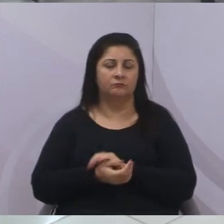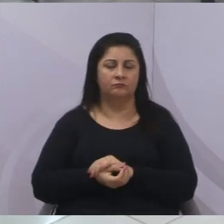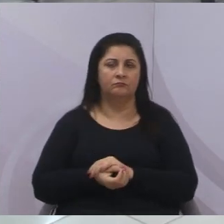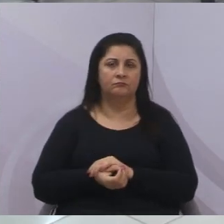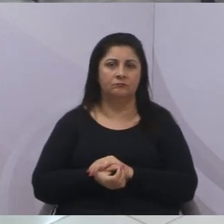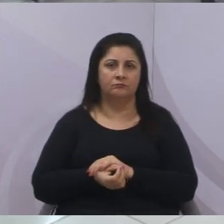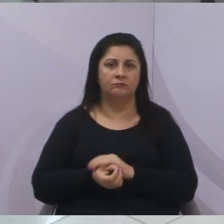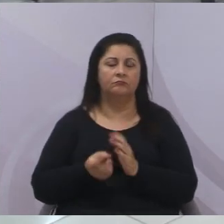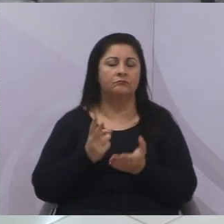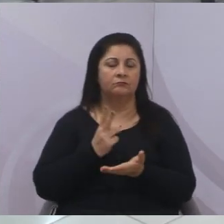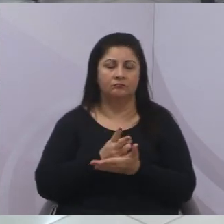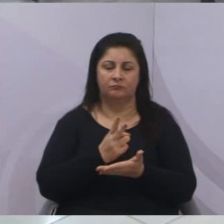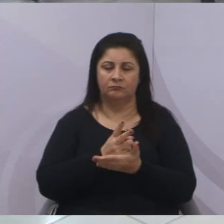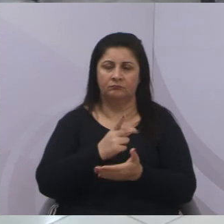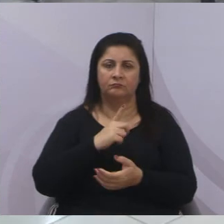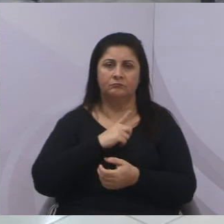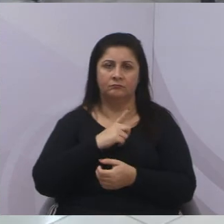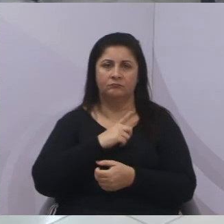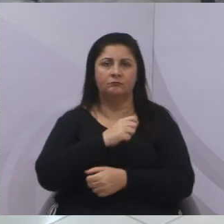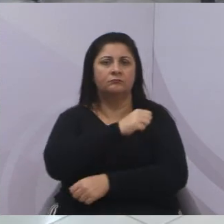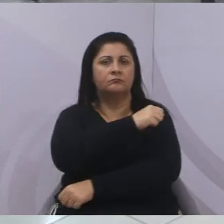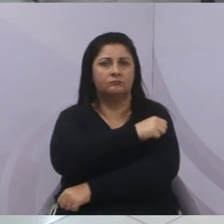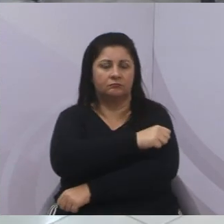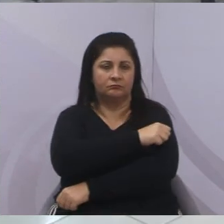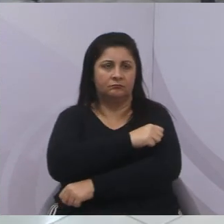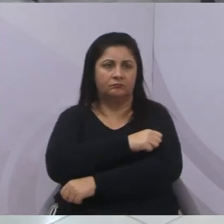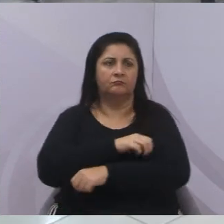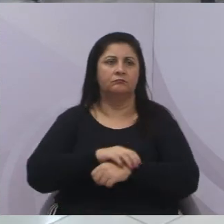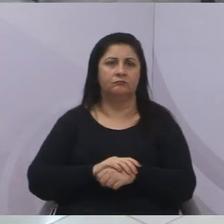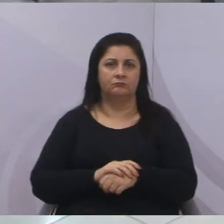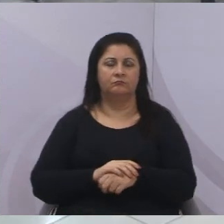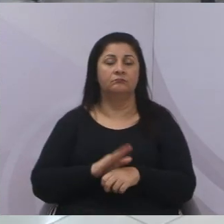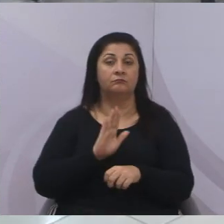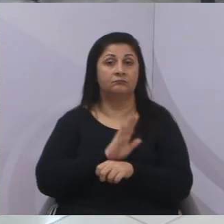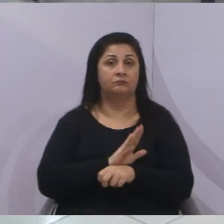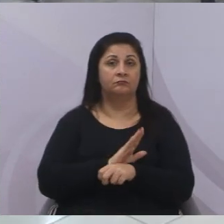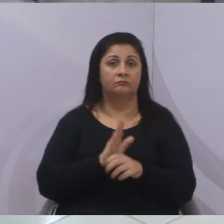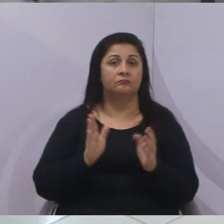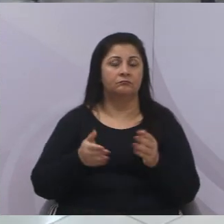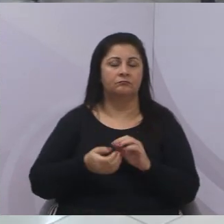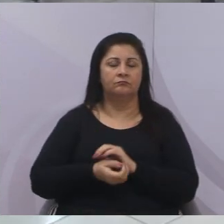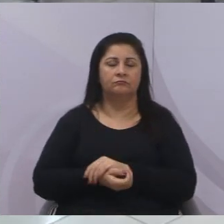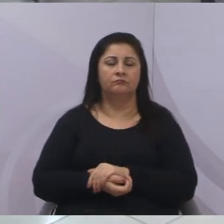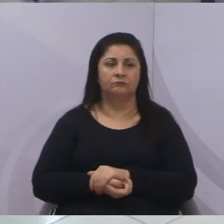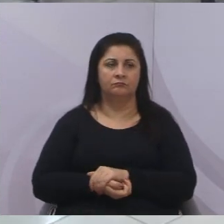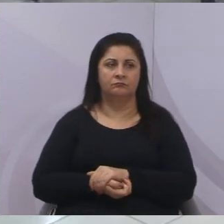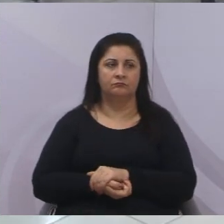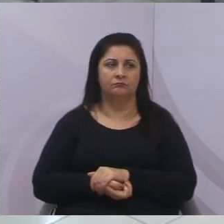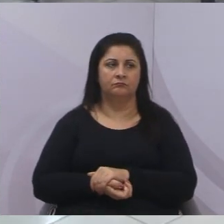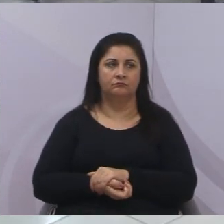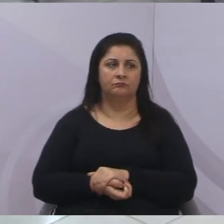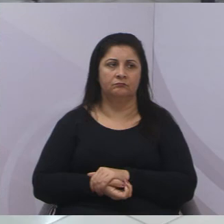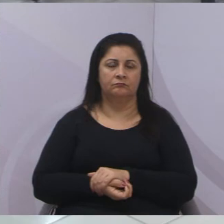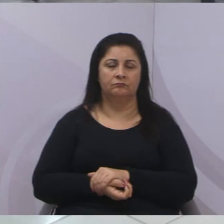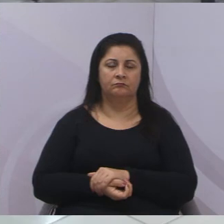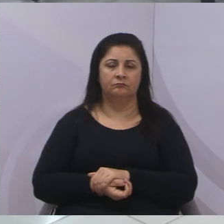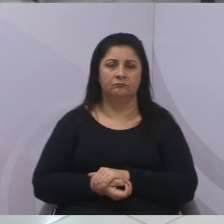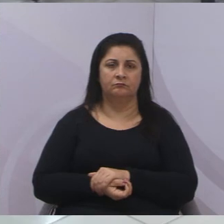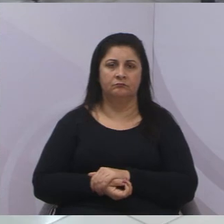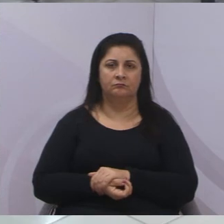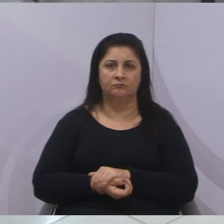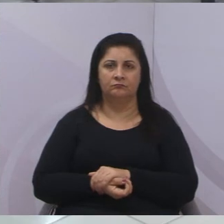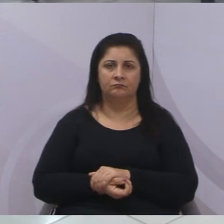é o acolhimento mesmo, que é o que resolve hoje, mediante a nossa situação. É aquela coisa que a gente diz,